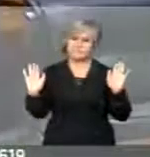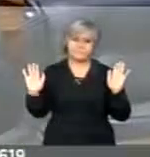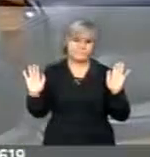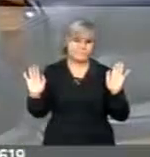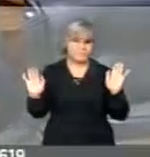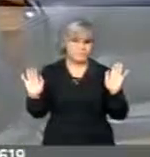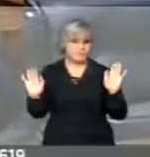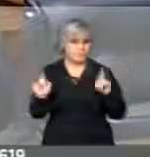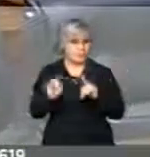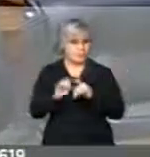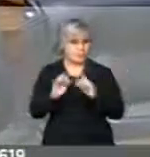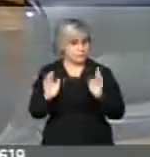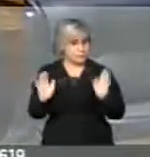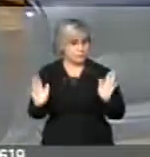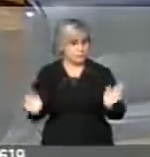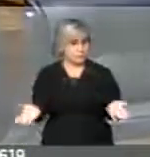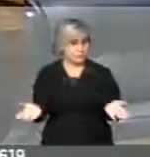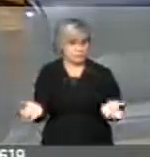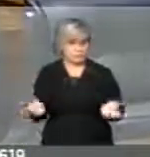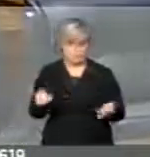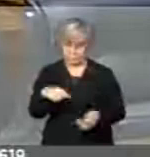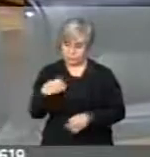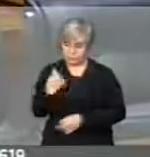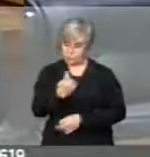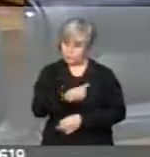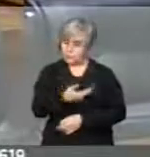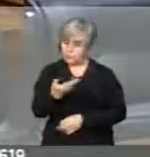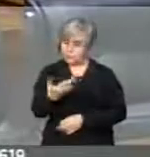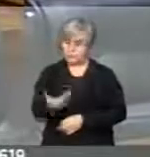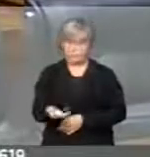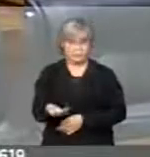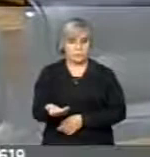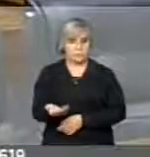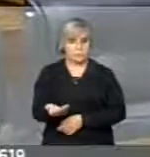se conforte. Nós não